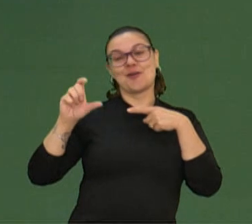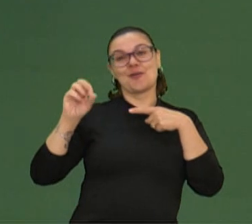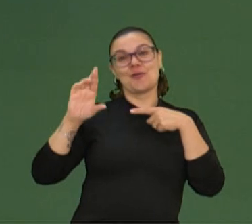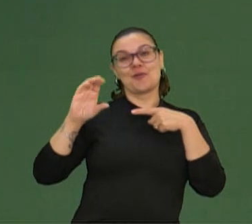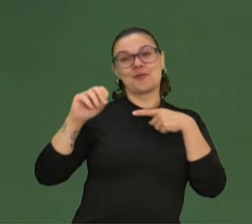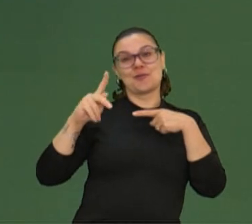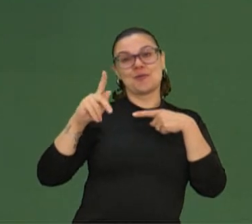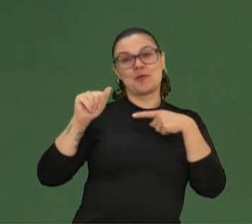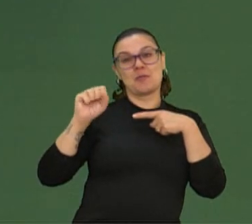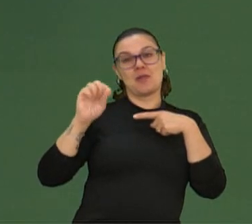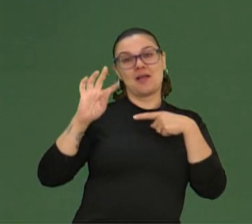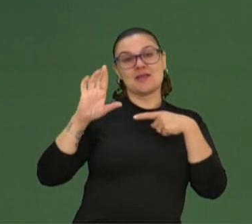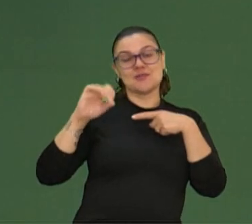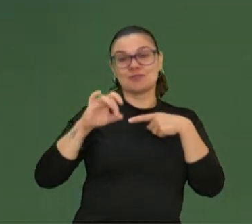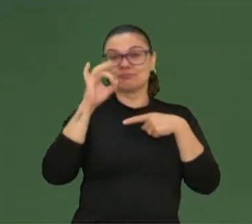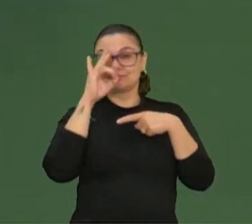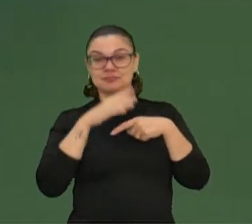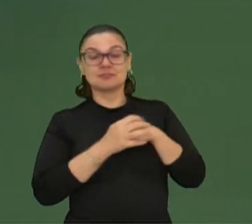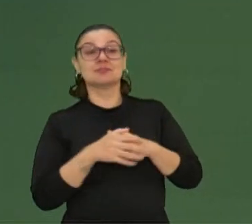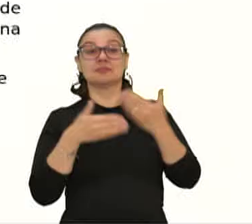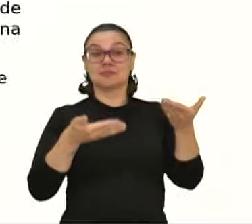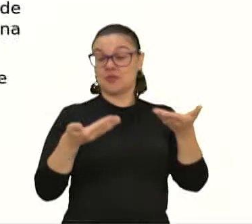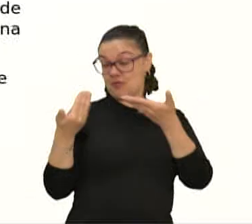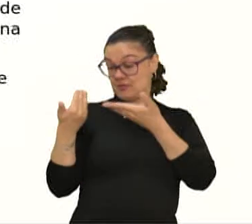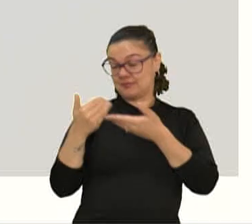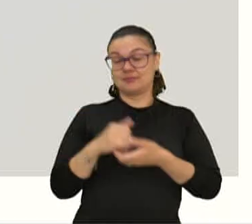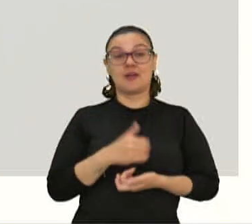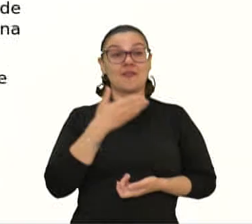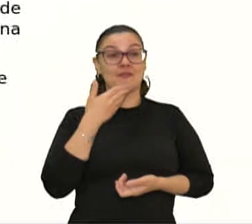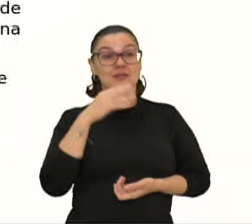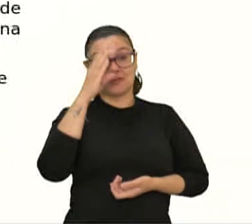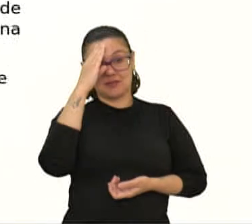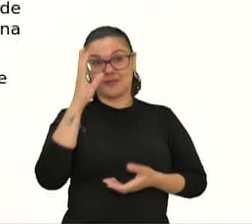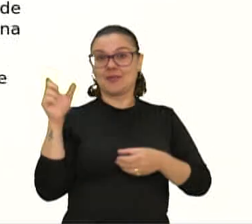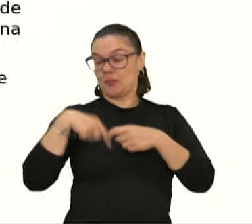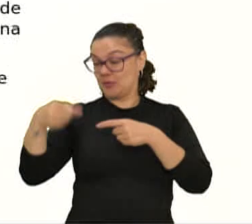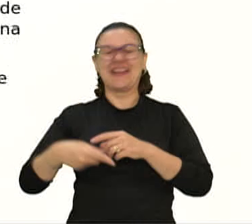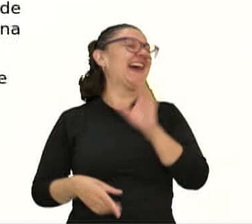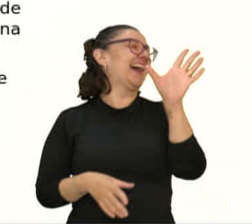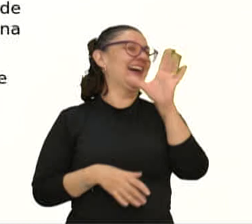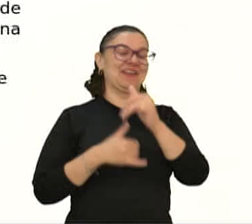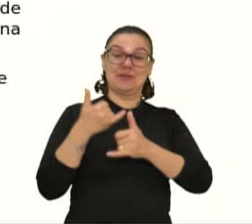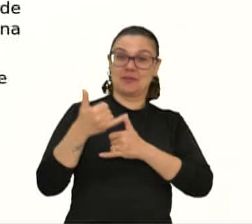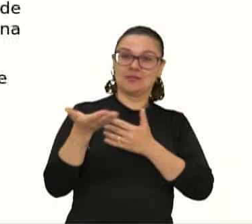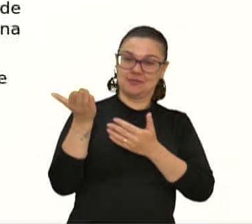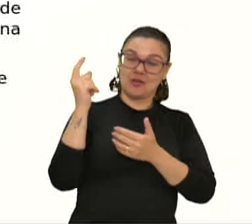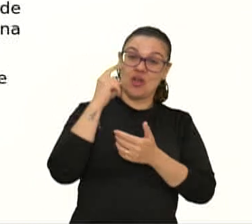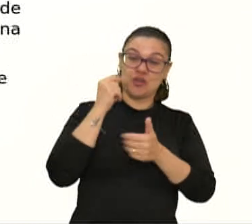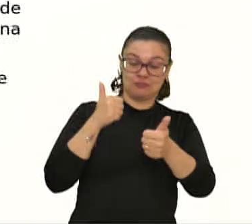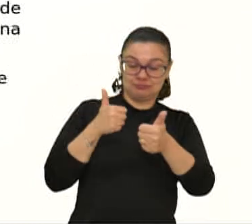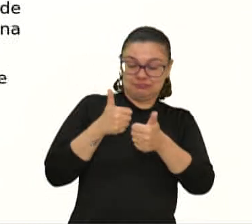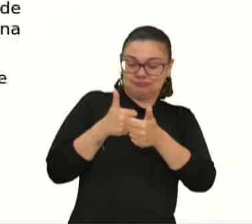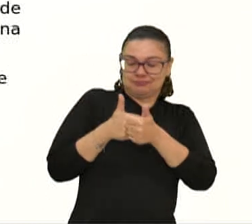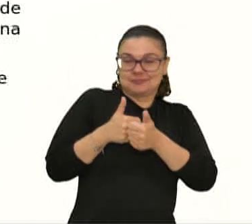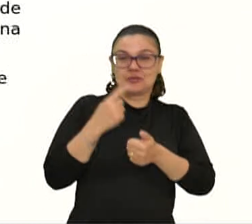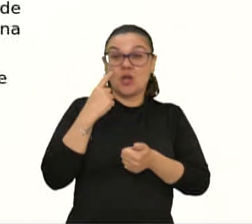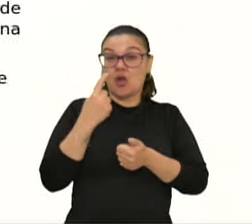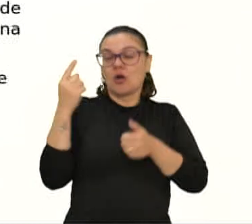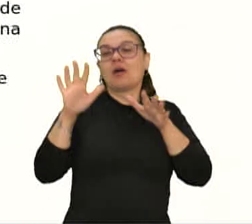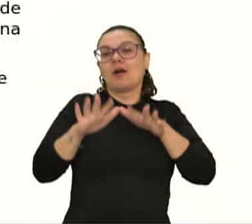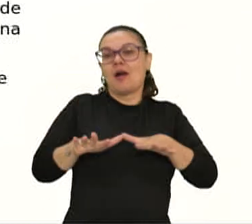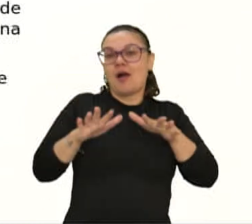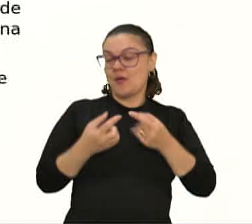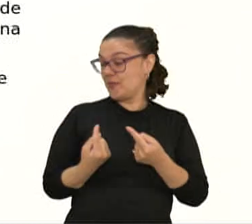Cloroplasto. Vamos detalhar esse cara aí. Tá fácil? Já anotou? Entendeu? Próximo. Não, brincadeira. Gente, chega aqui bem pertinho. Vamos com